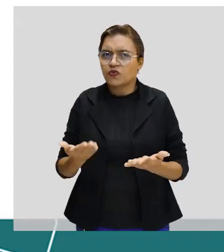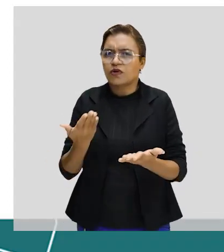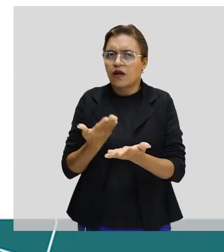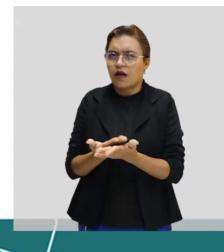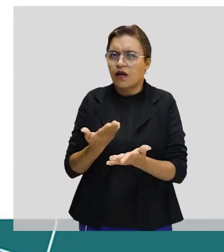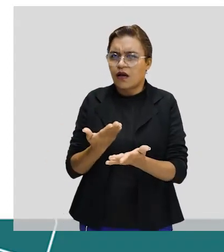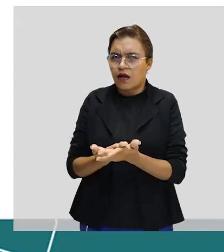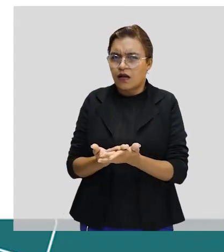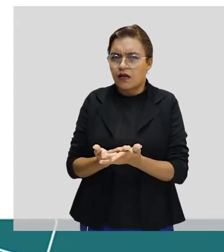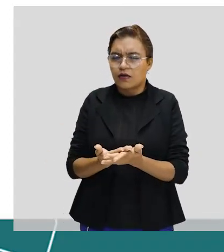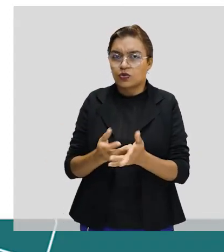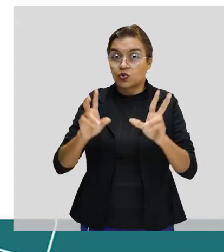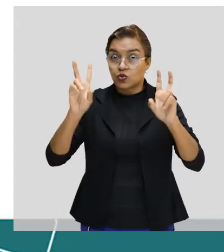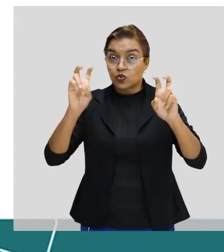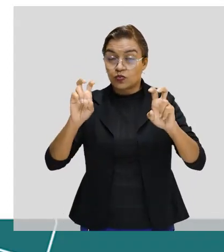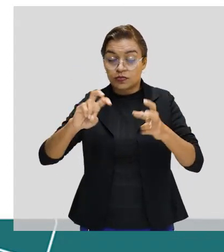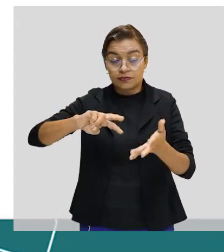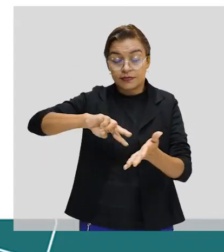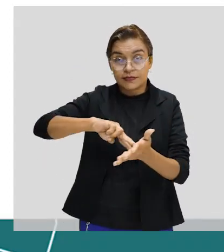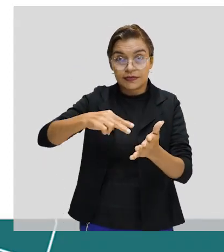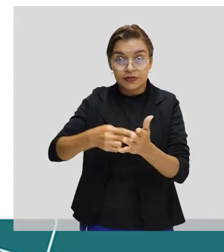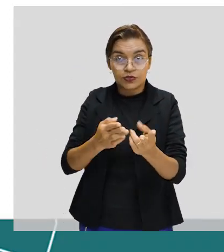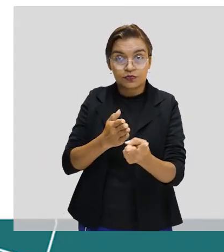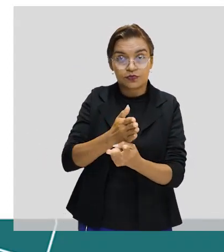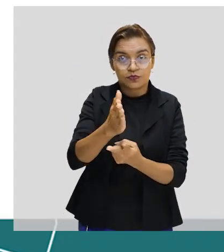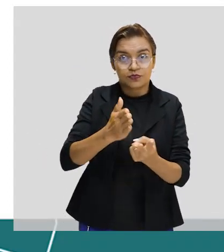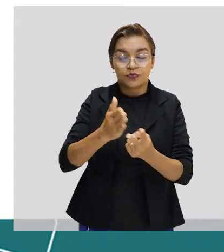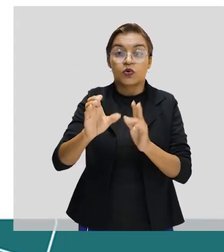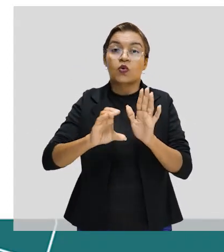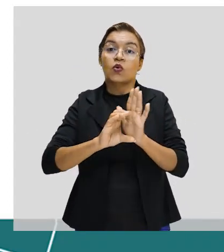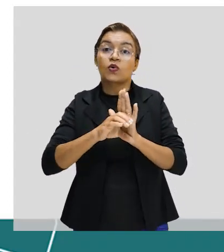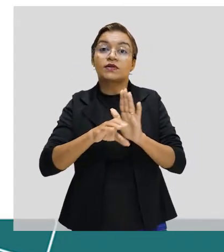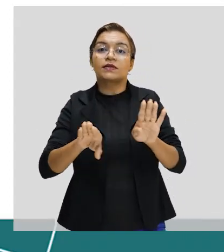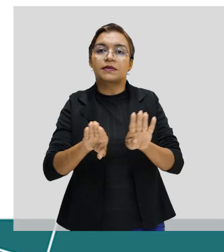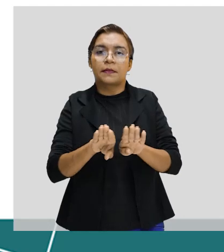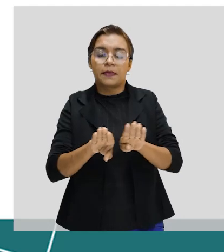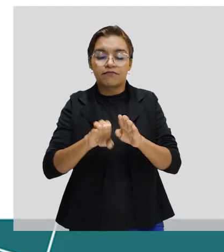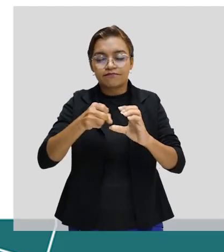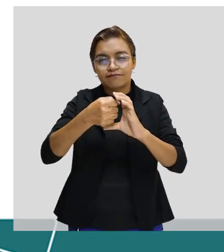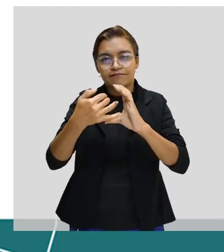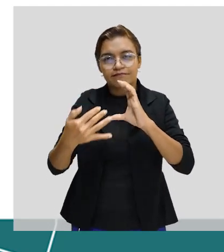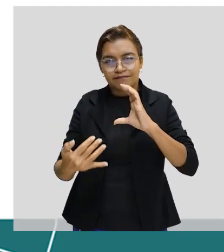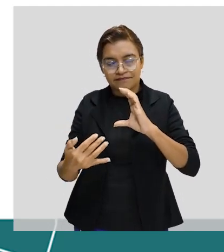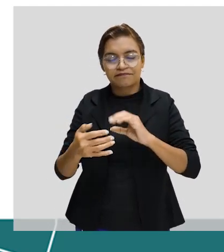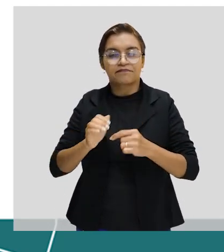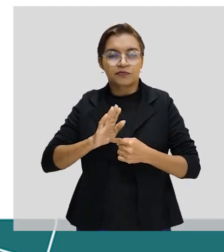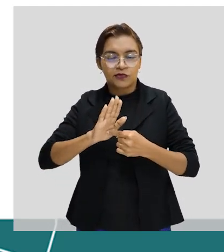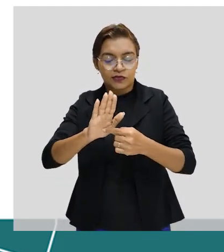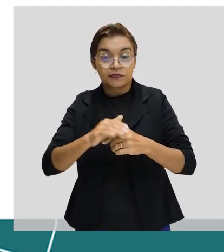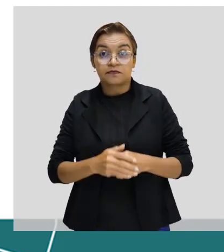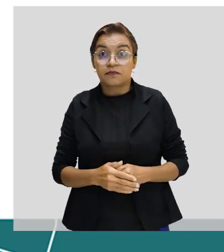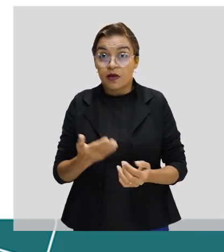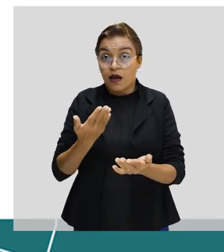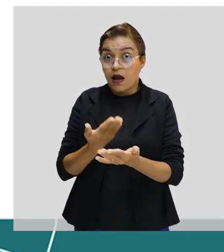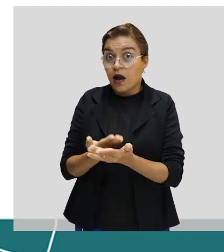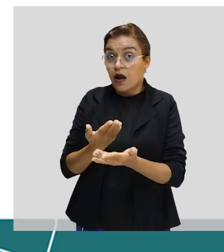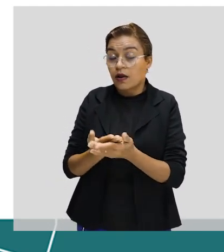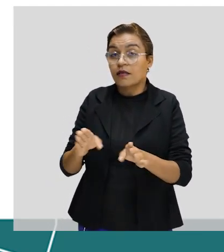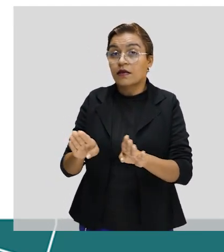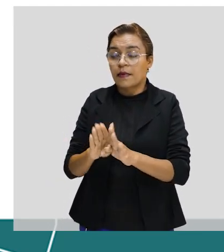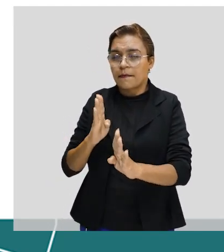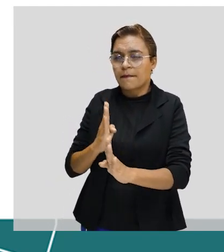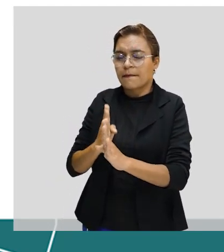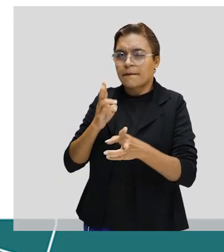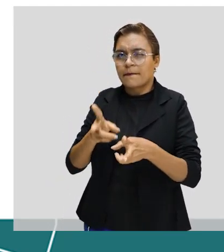sobre ambiguidade, vamos ver o seu conceito e também algumas características. Dentro dessa aula, nós vamos identificar também